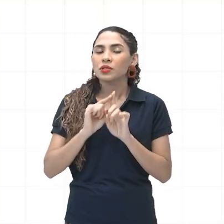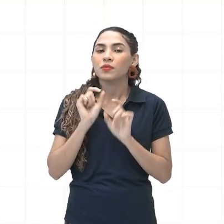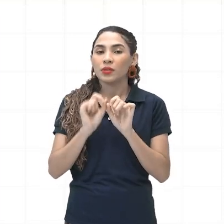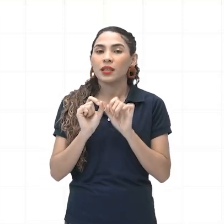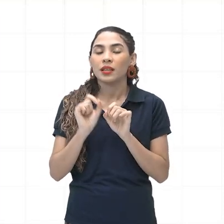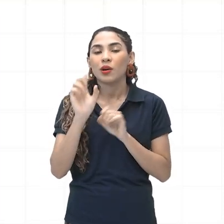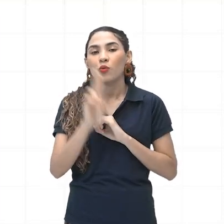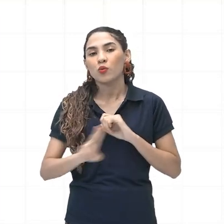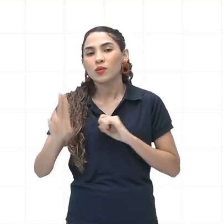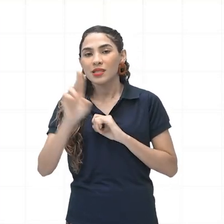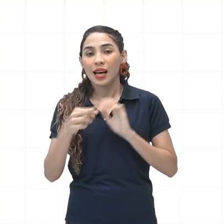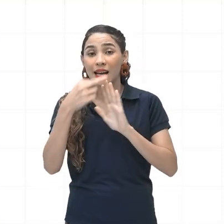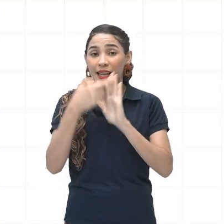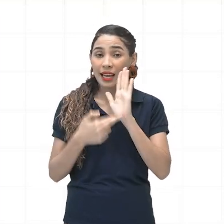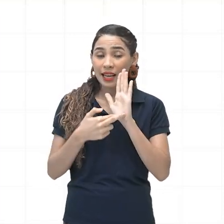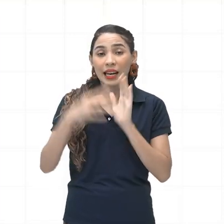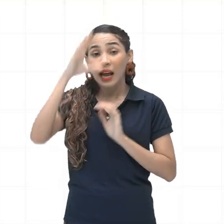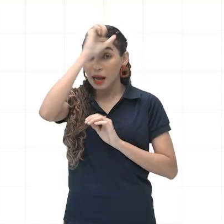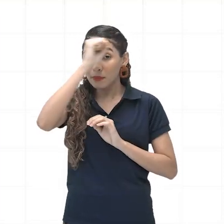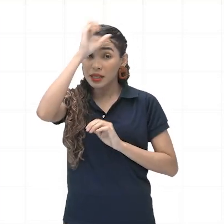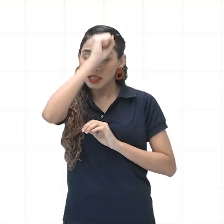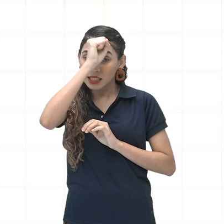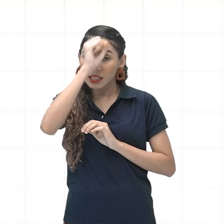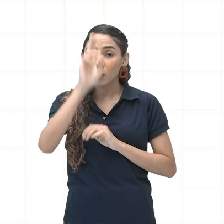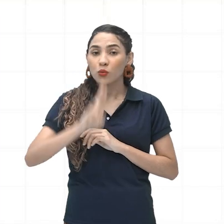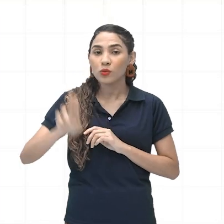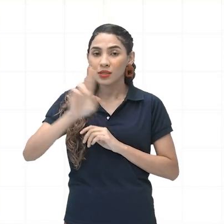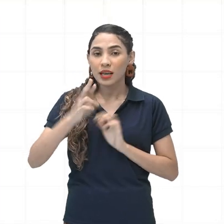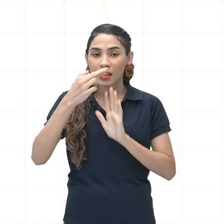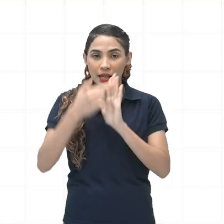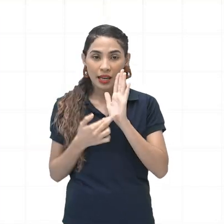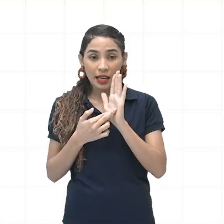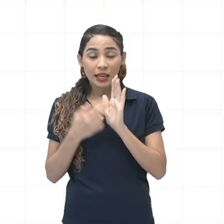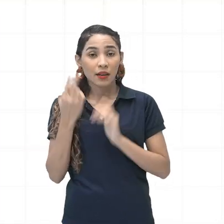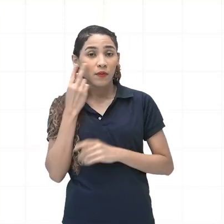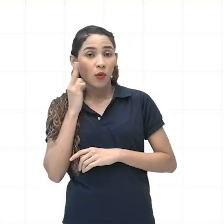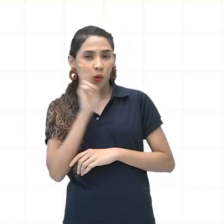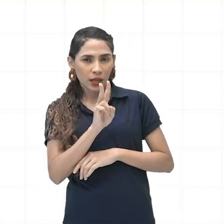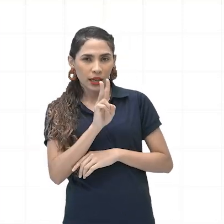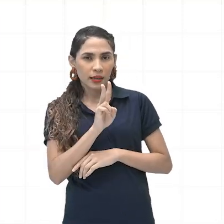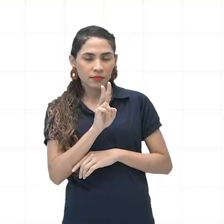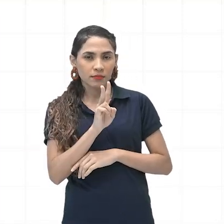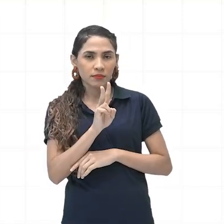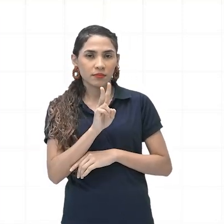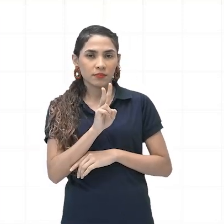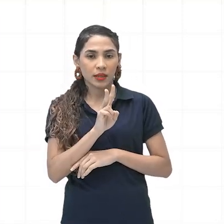gente aplicar a propriedade. É você olhar aqui esta conta entre